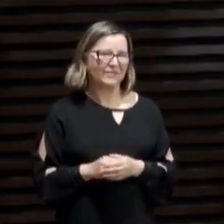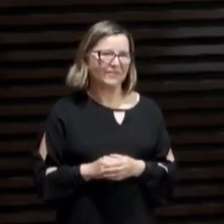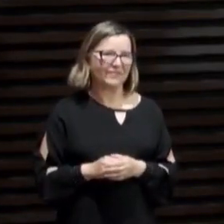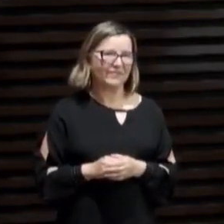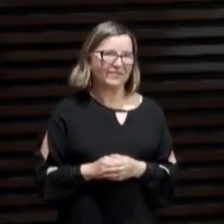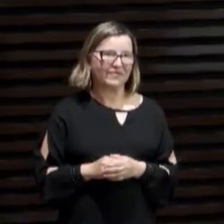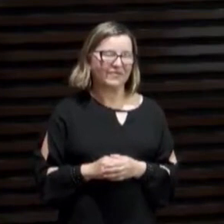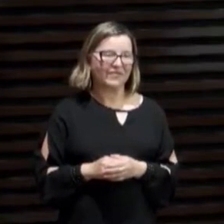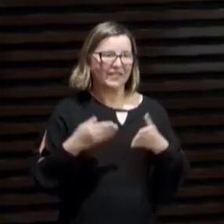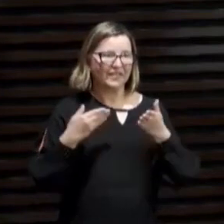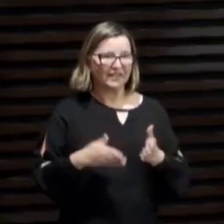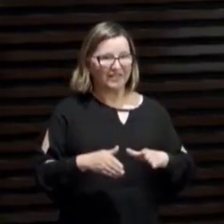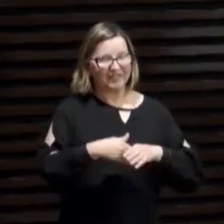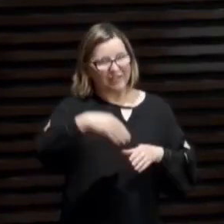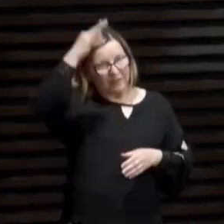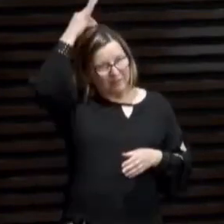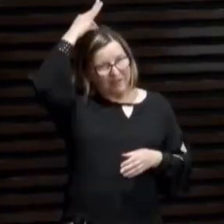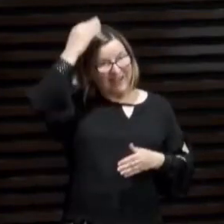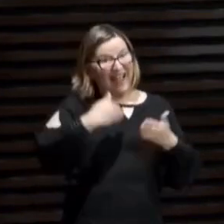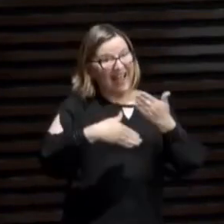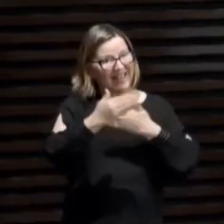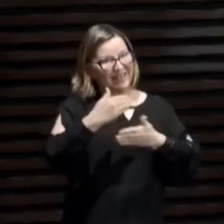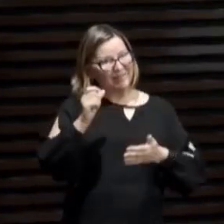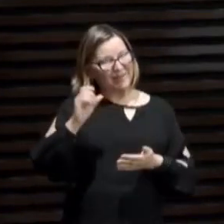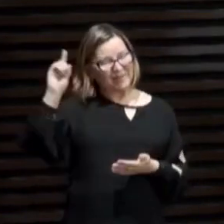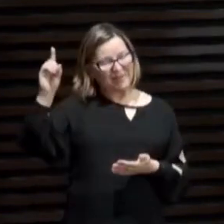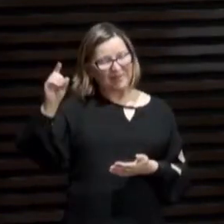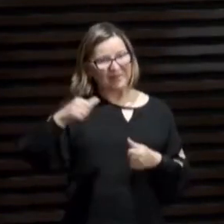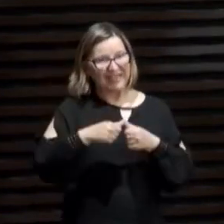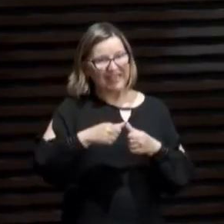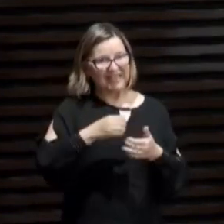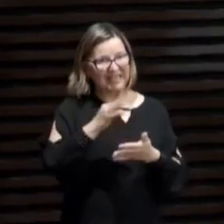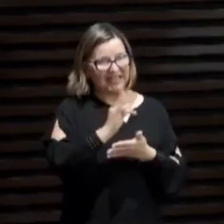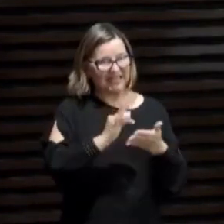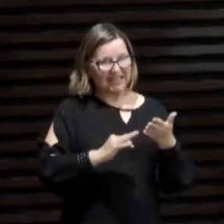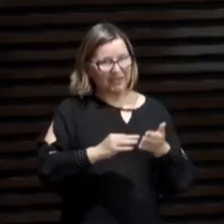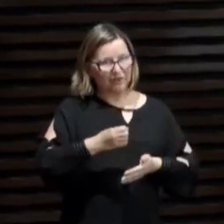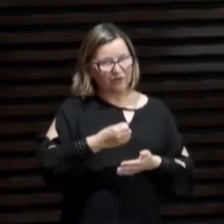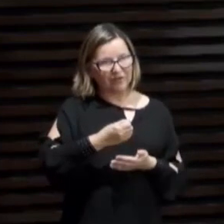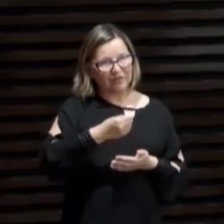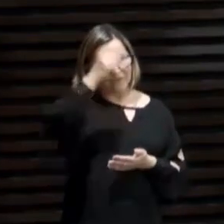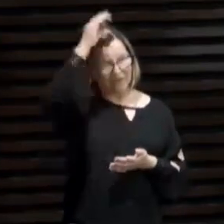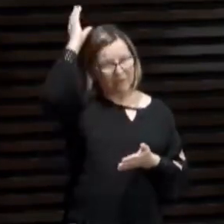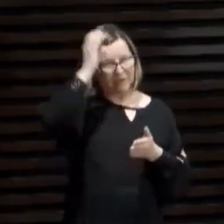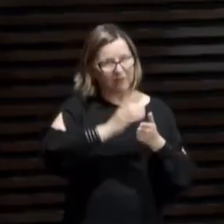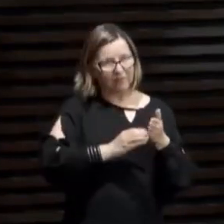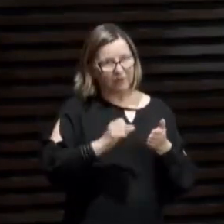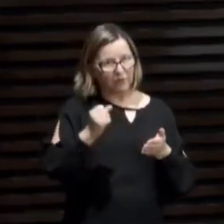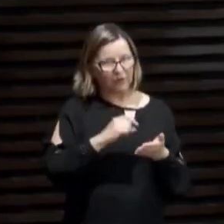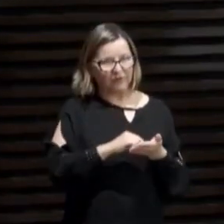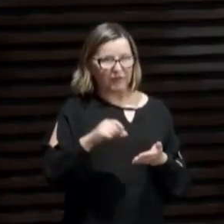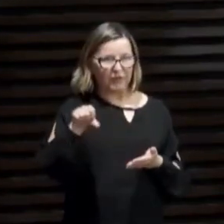Então a regeneração, ela se dá por meio da palavra. Esse texto de Romanos 8, 9, para mim é claríssimo. Vós, porém,